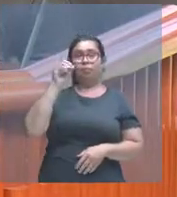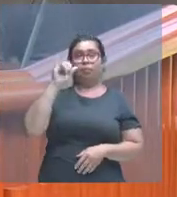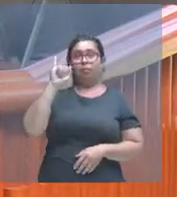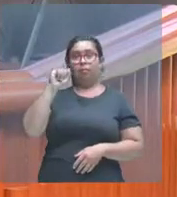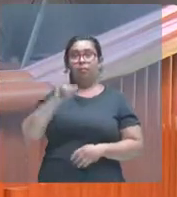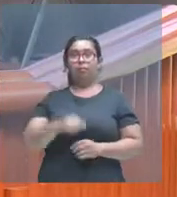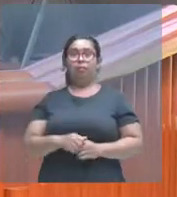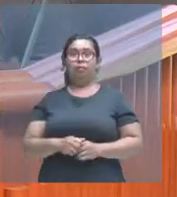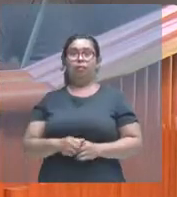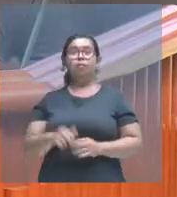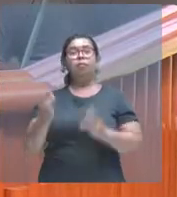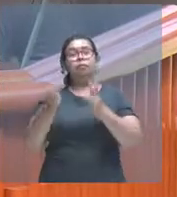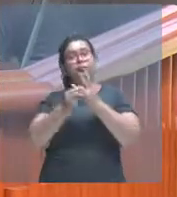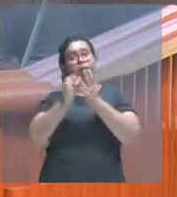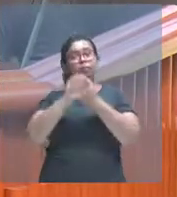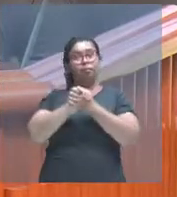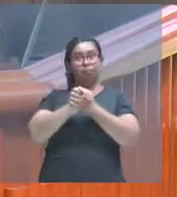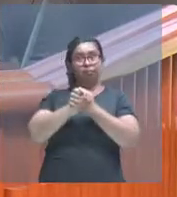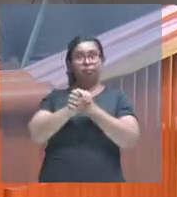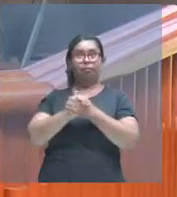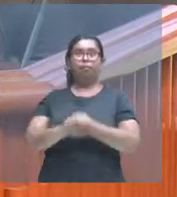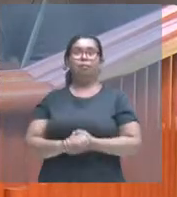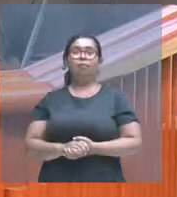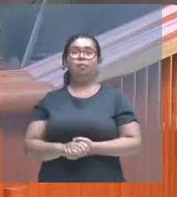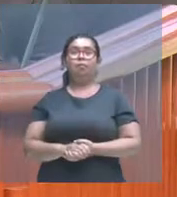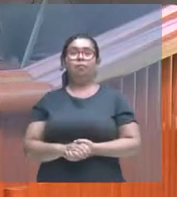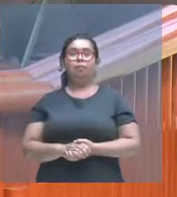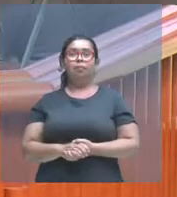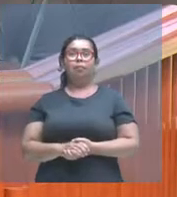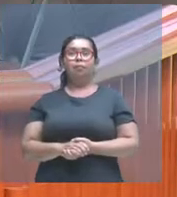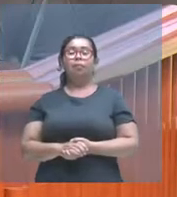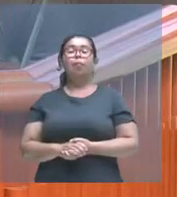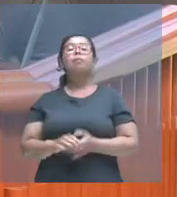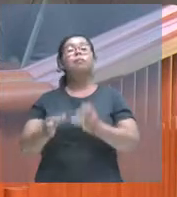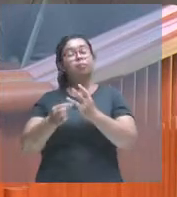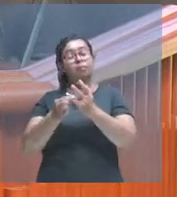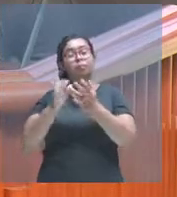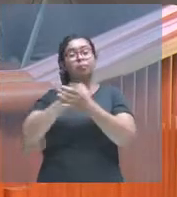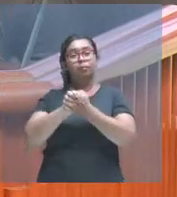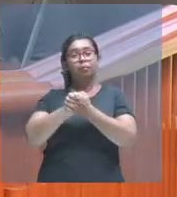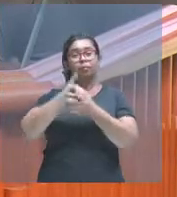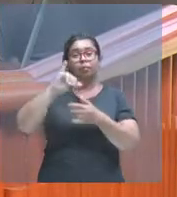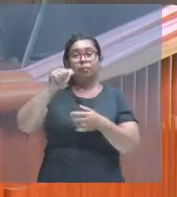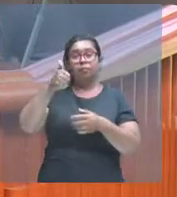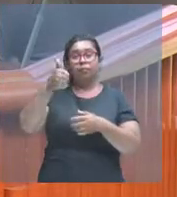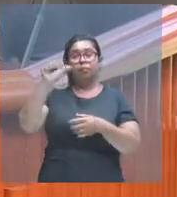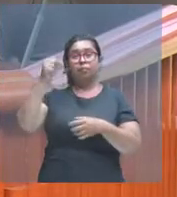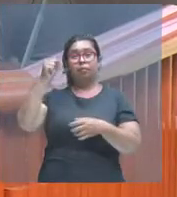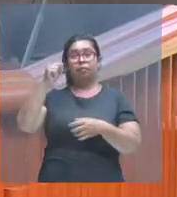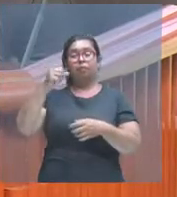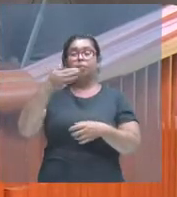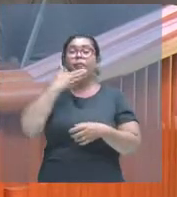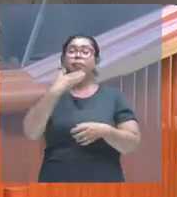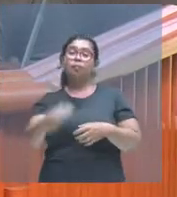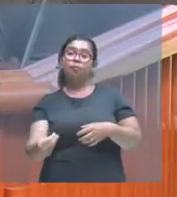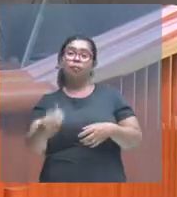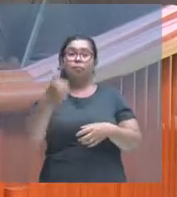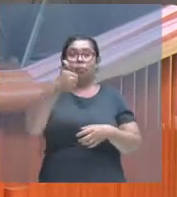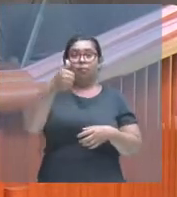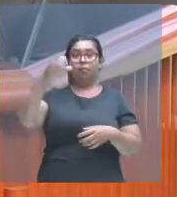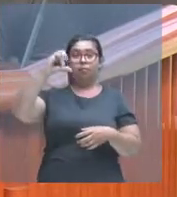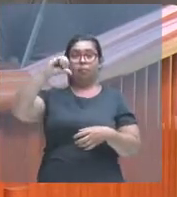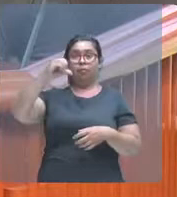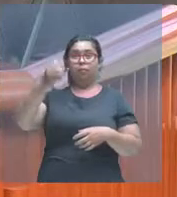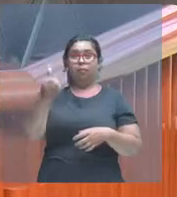futura esposa, na escola Lucas Tomás Menck, com quem se casou em 18 de dezembro de